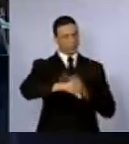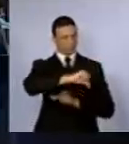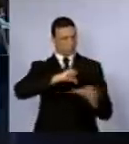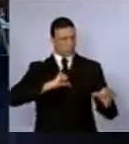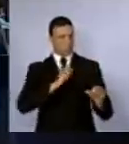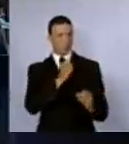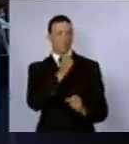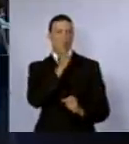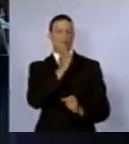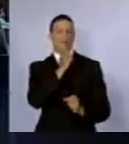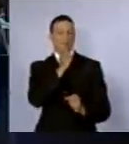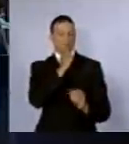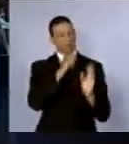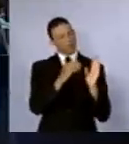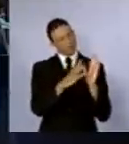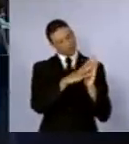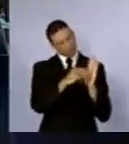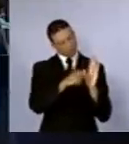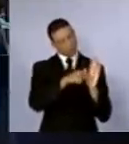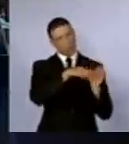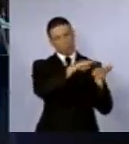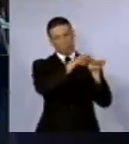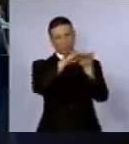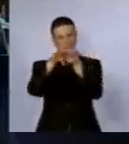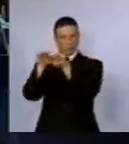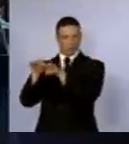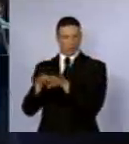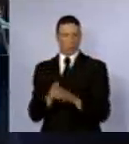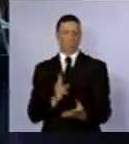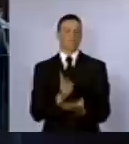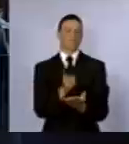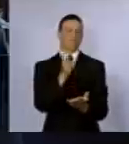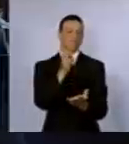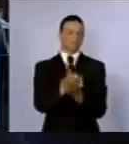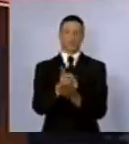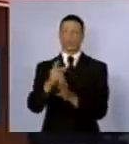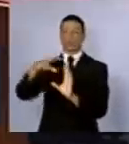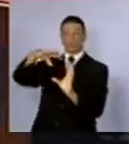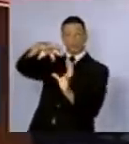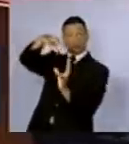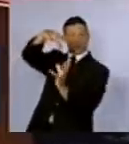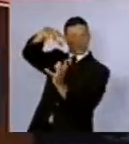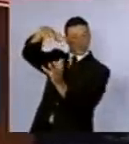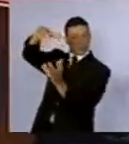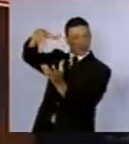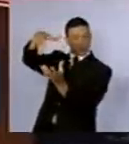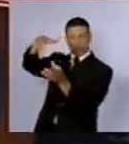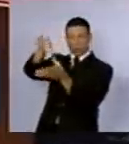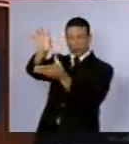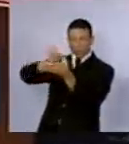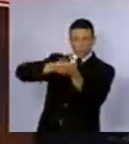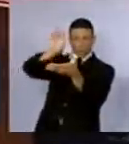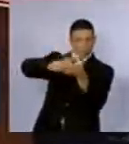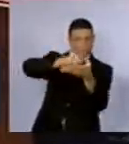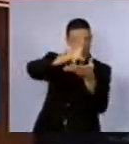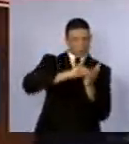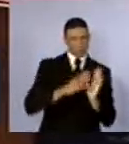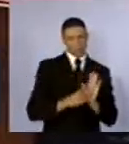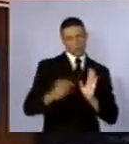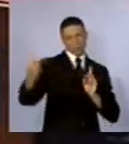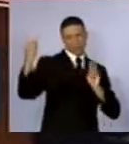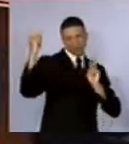de padrões, definição de e adoção de padrões internacionais pela própria necessidade de participação